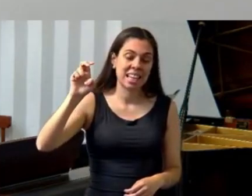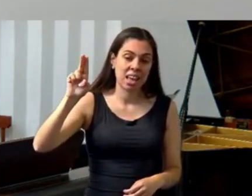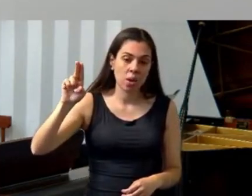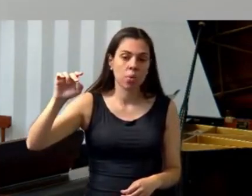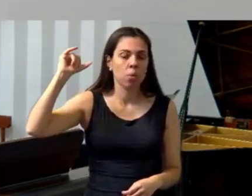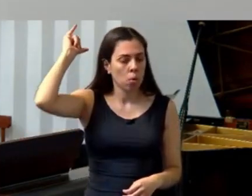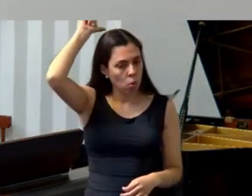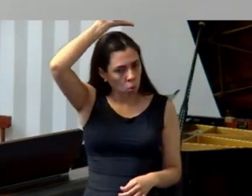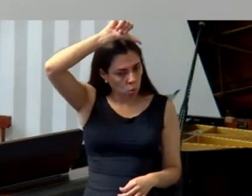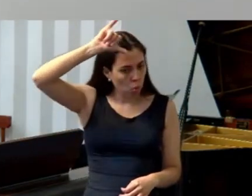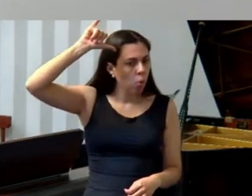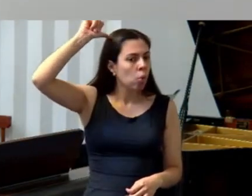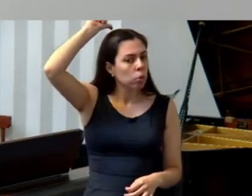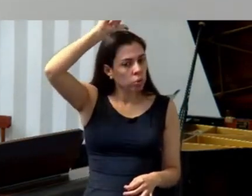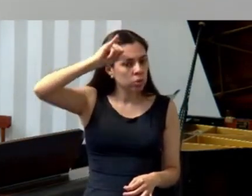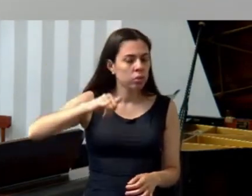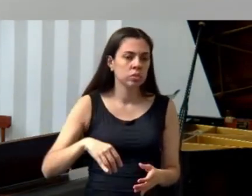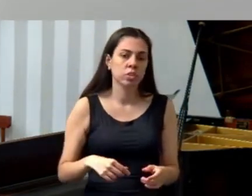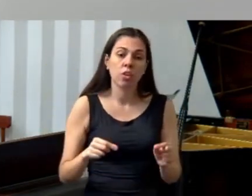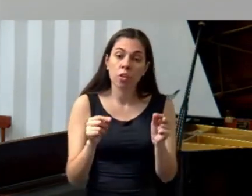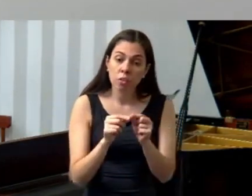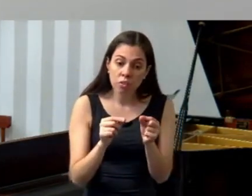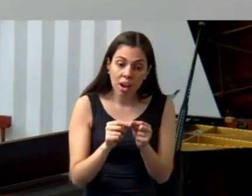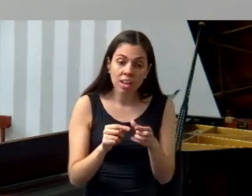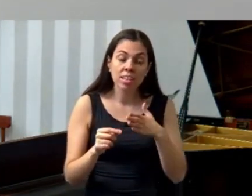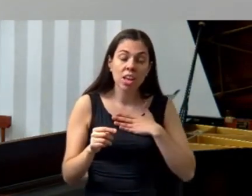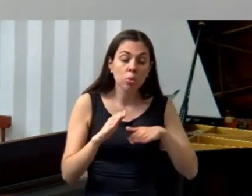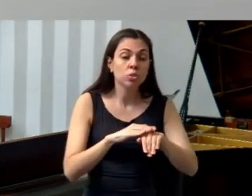vocação. Faz o que eu te chamei para fazer.